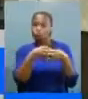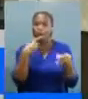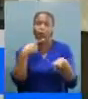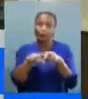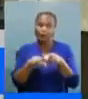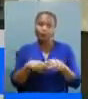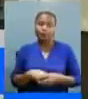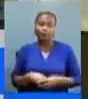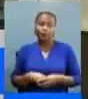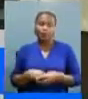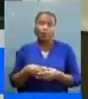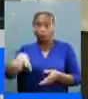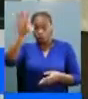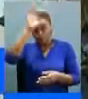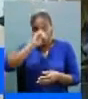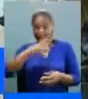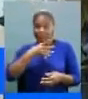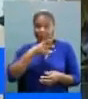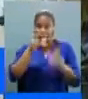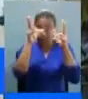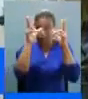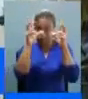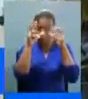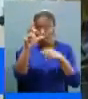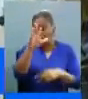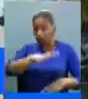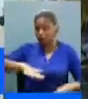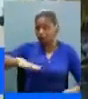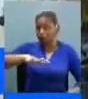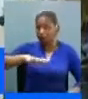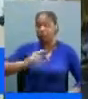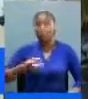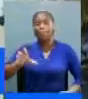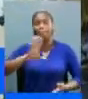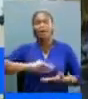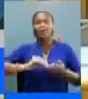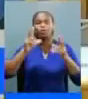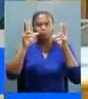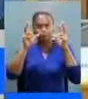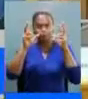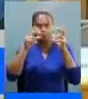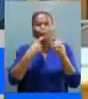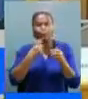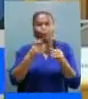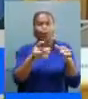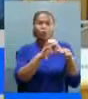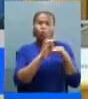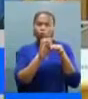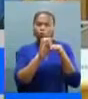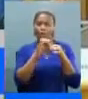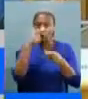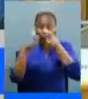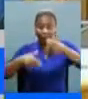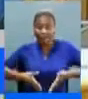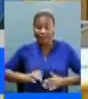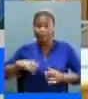quadrantes políticos. Segundo o Governo, nesta matéria da regionalização, são mais as questões que unem os cabo-verdianos do que